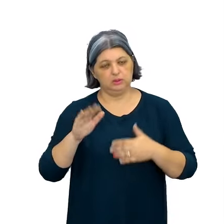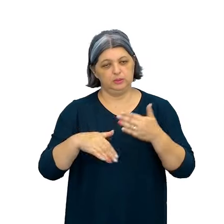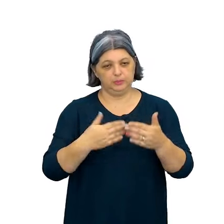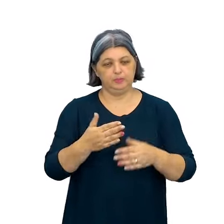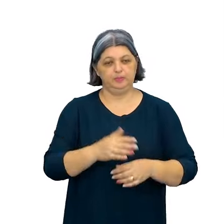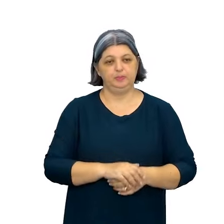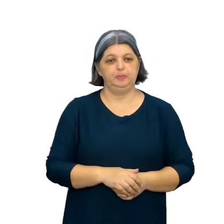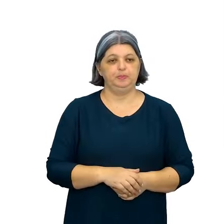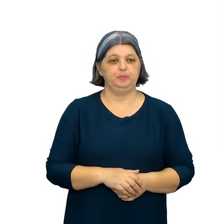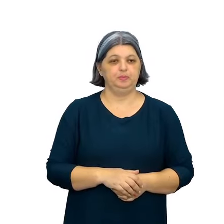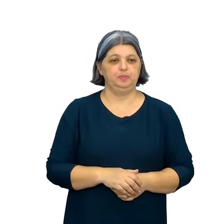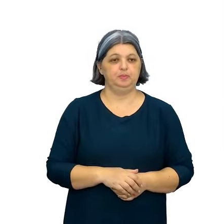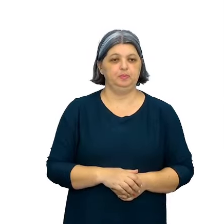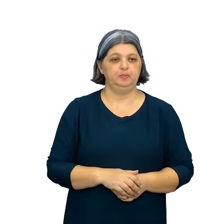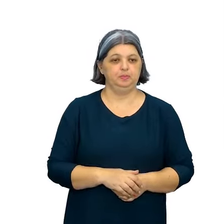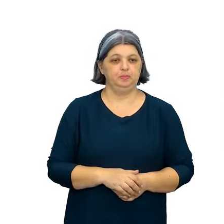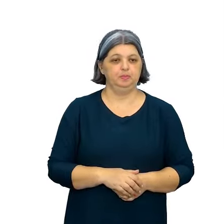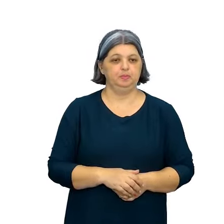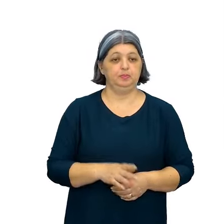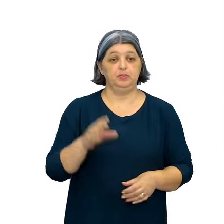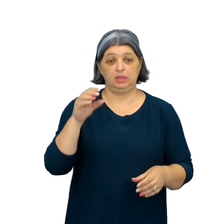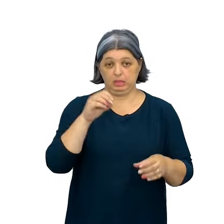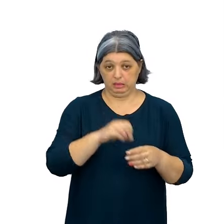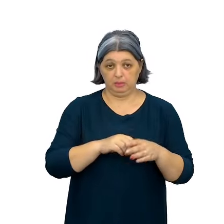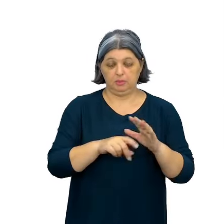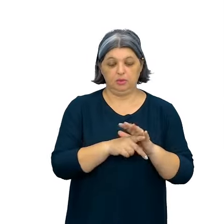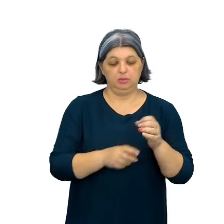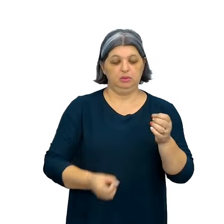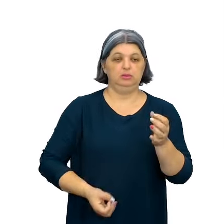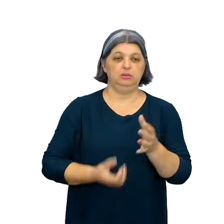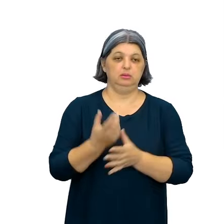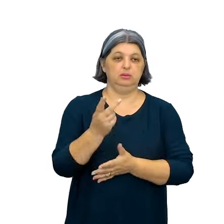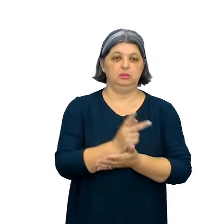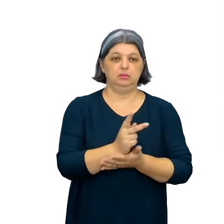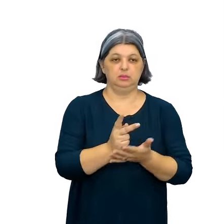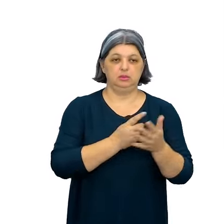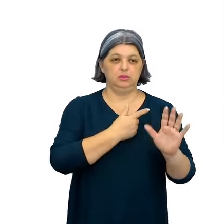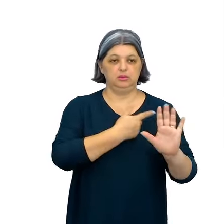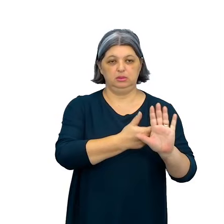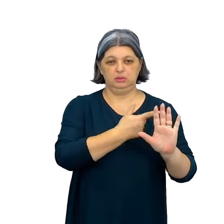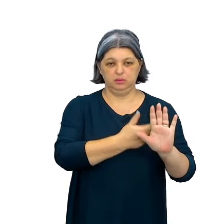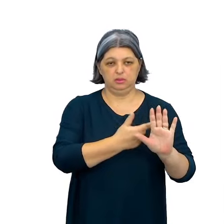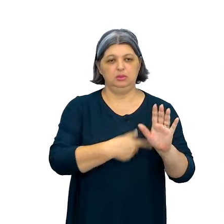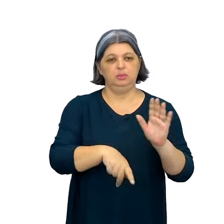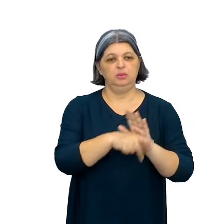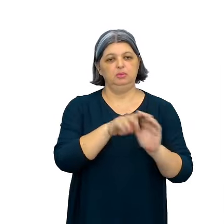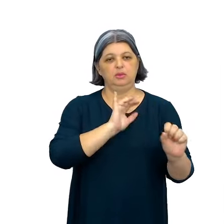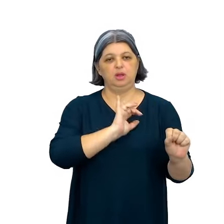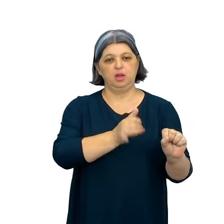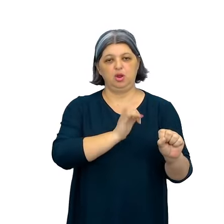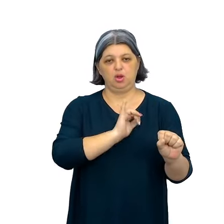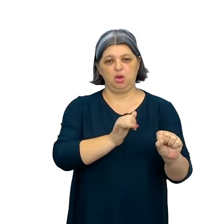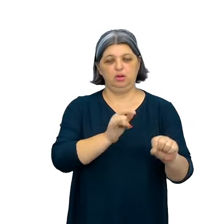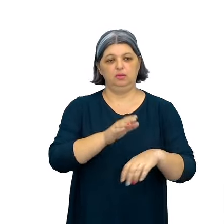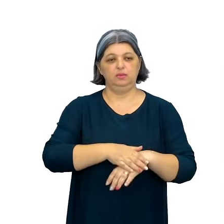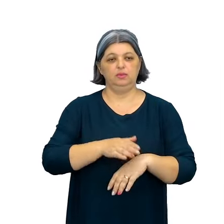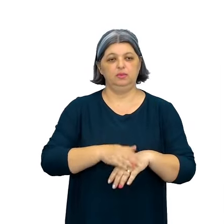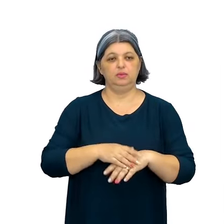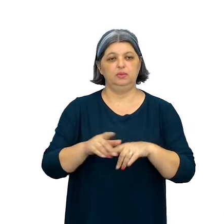Bom, não é, dentro dessa produção de poemas, paródias, desentranhados de crônicas, né, nós fizemos aqui